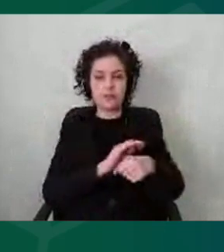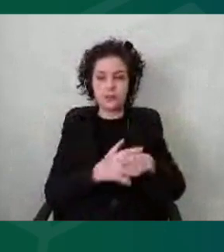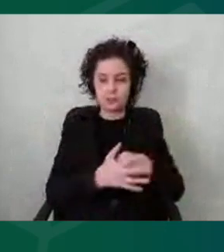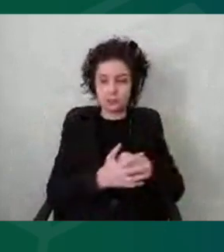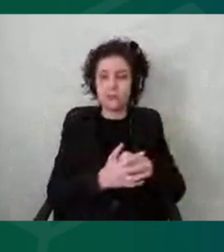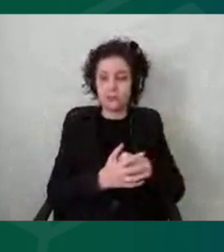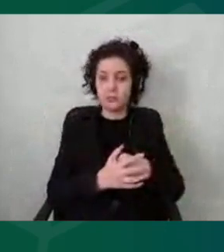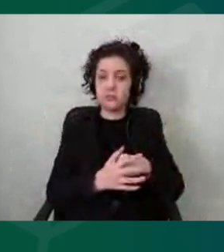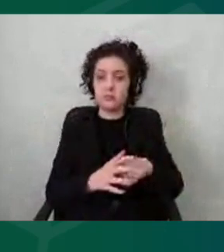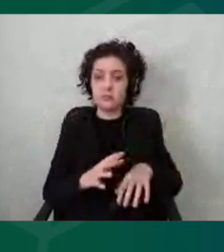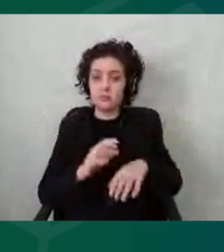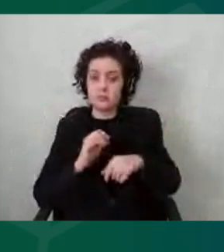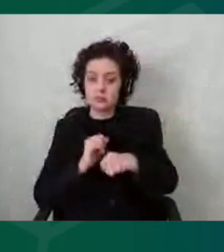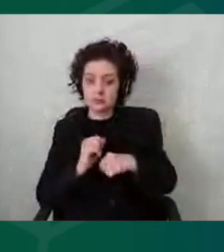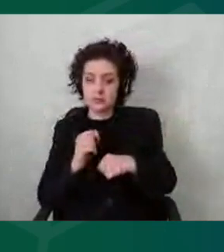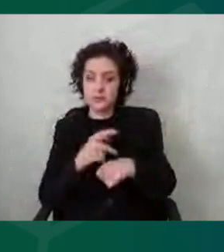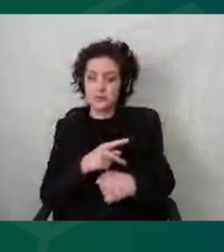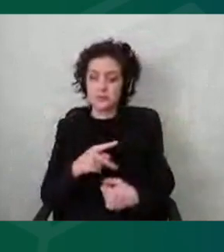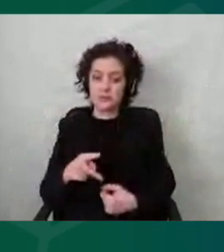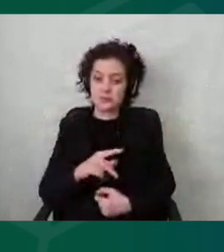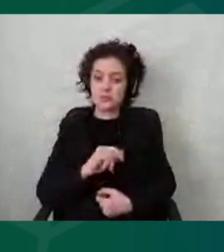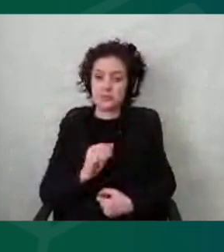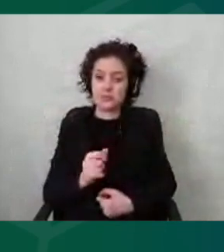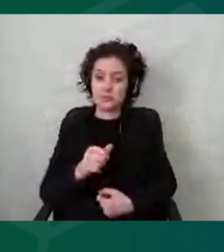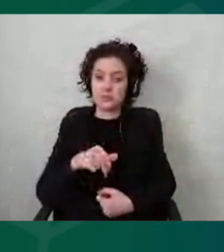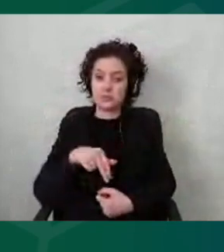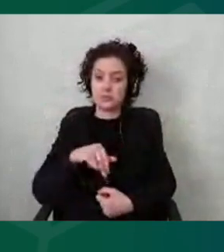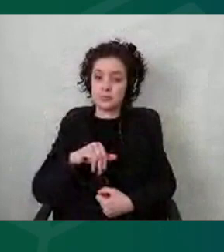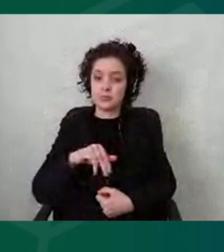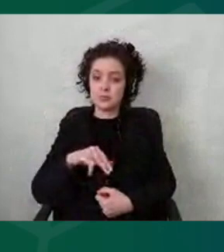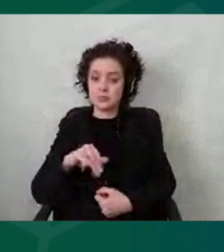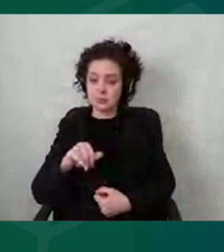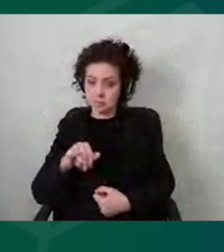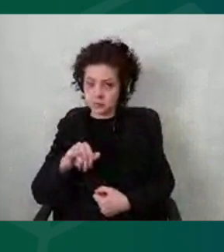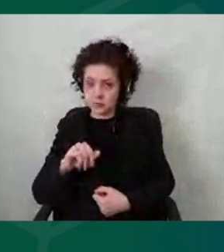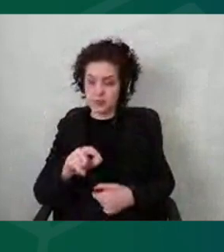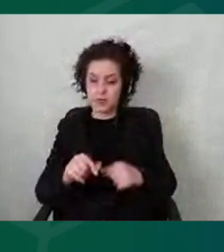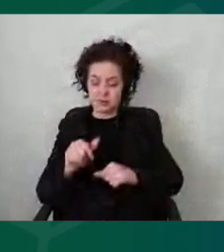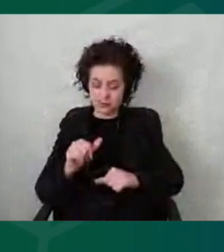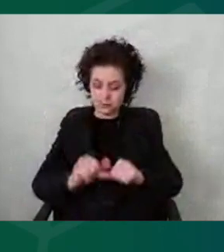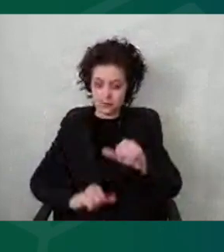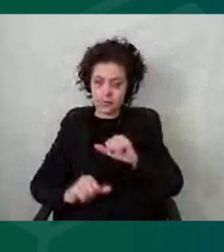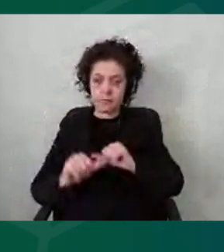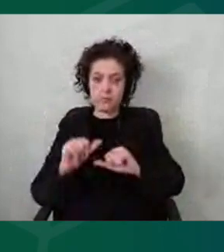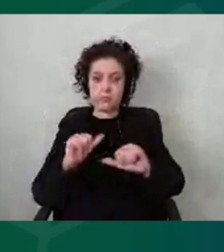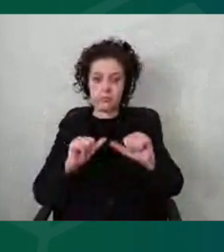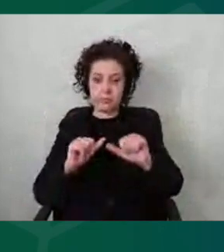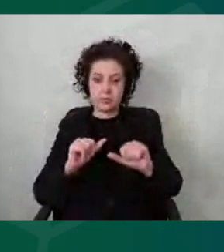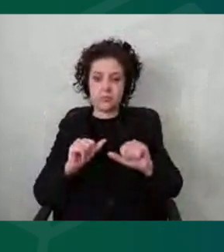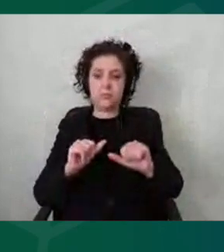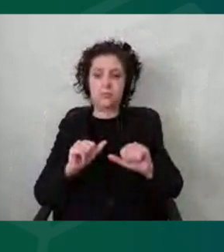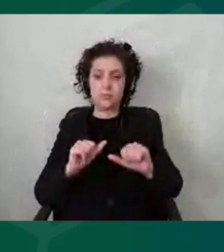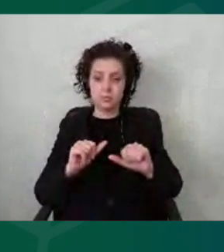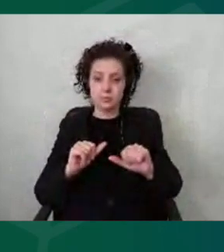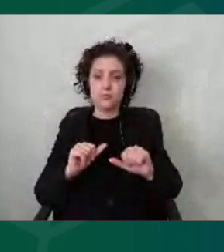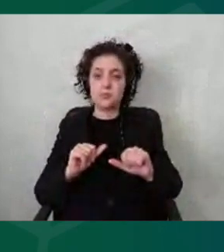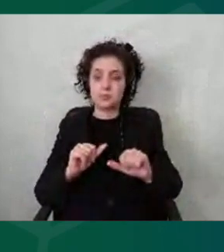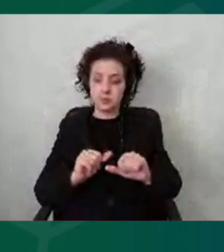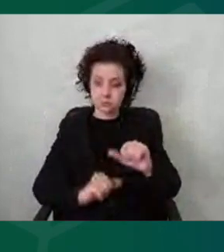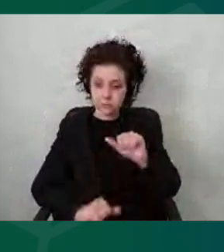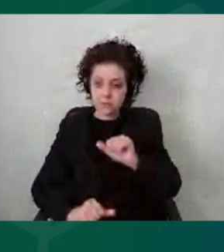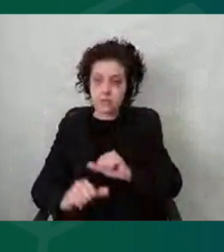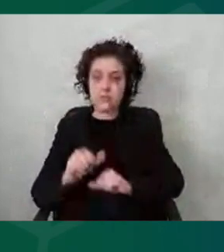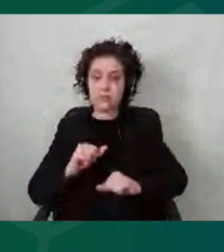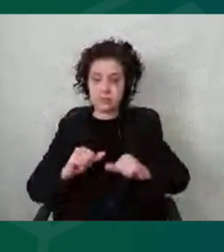apresentado pelo professor Giannini, o que nós temos é uma alteração muito importante do parênquima